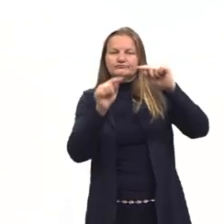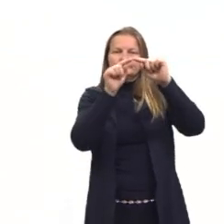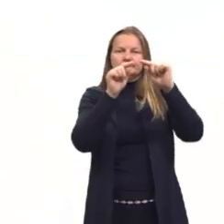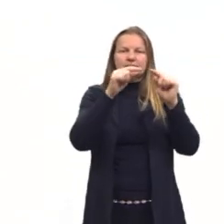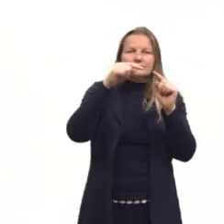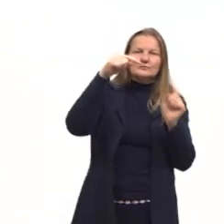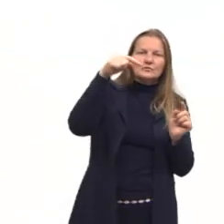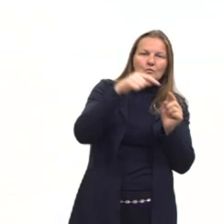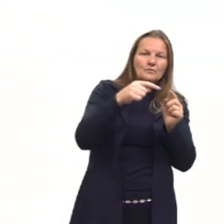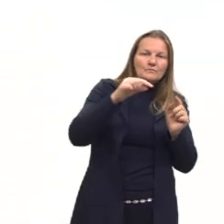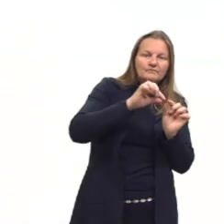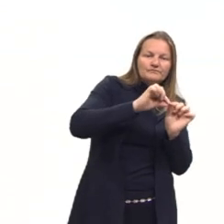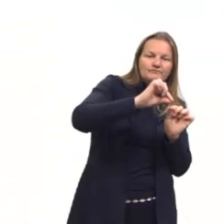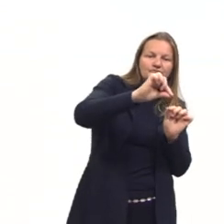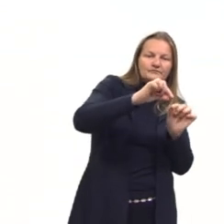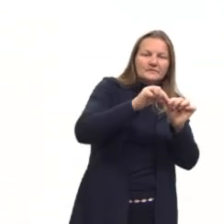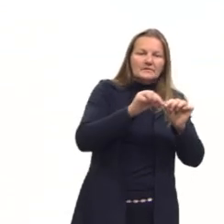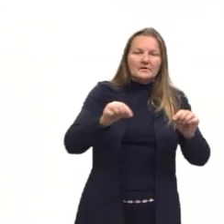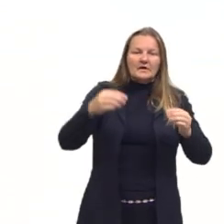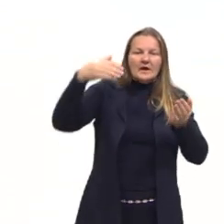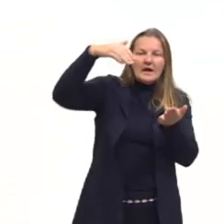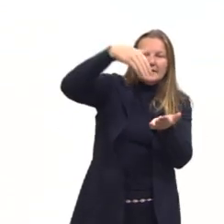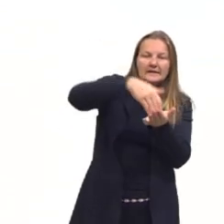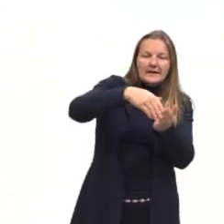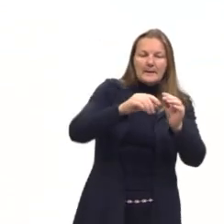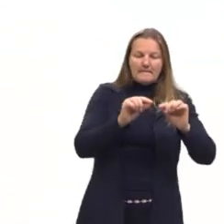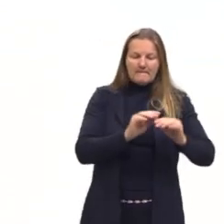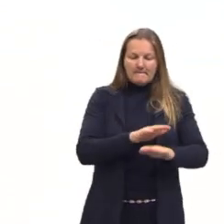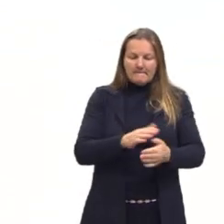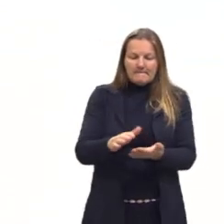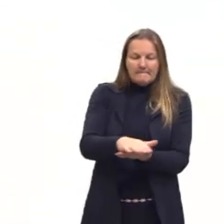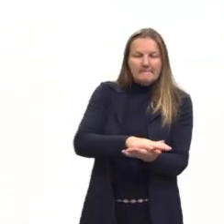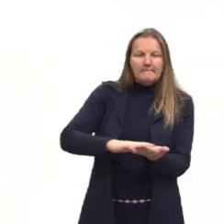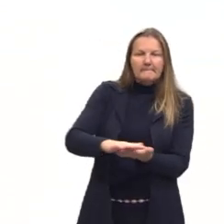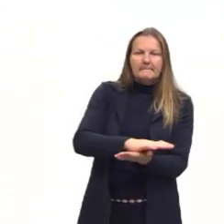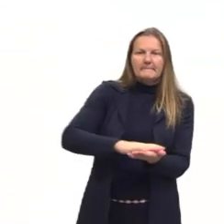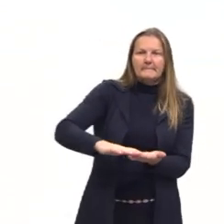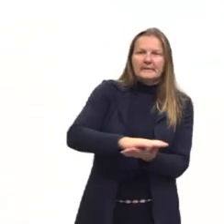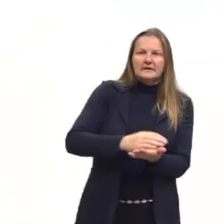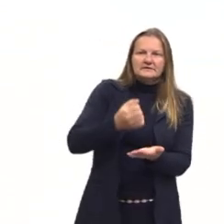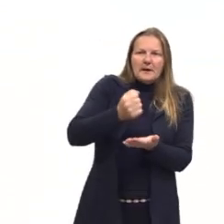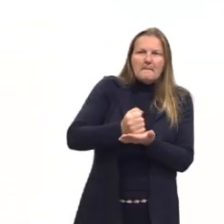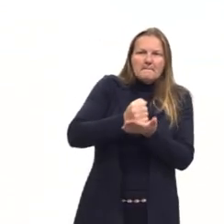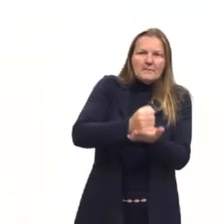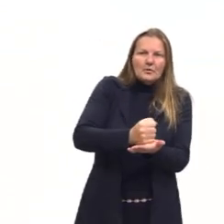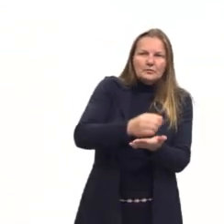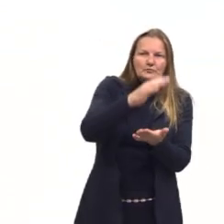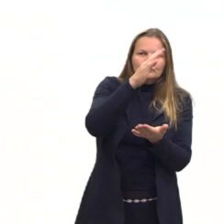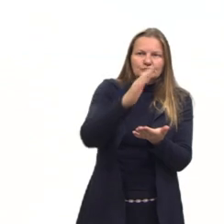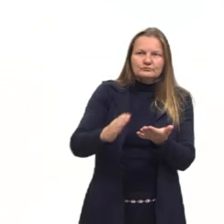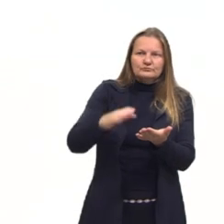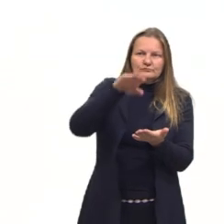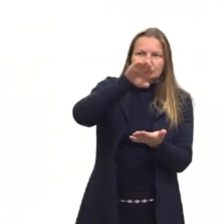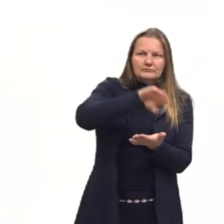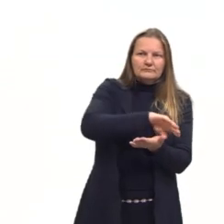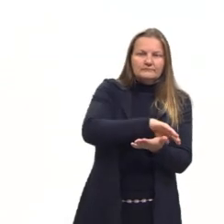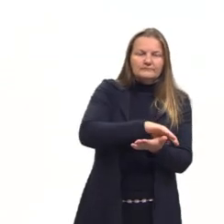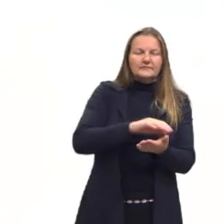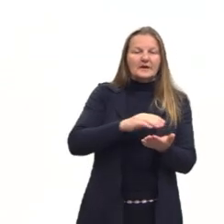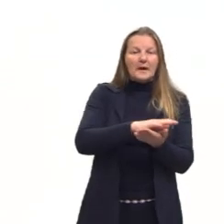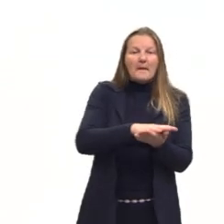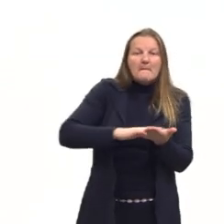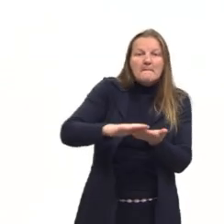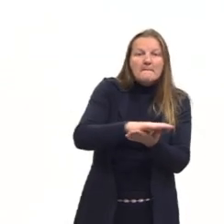segmentos de reta até a base onde ela está apoiada a sua base pode ter diferentes